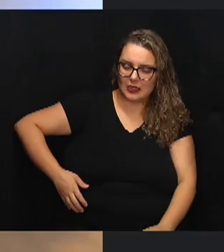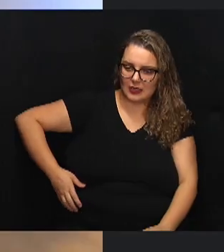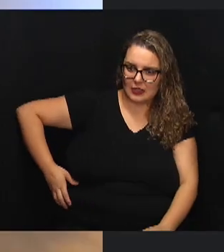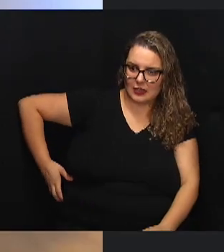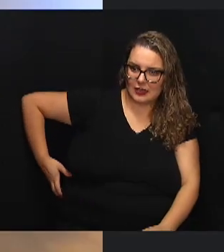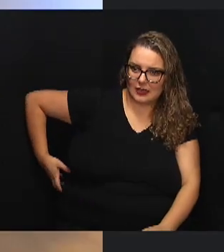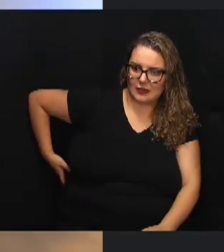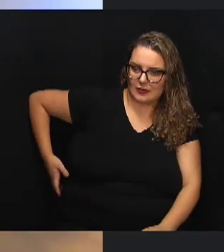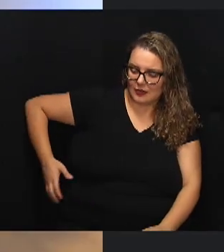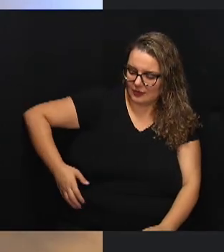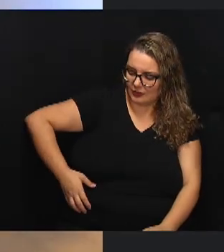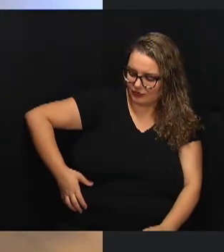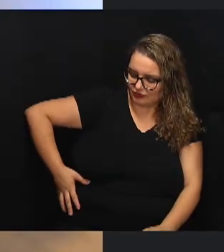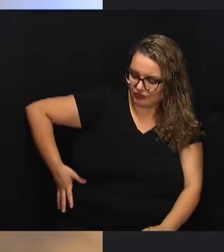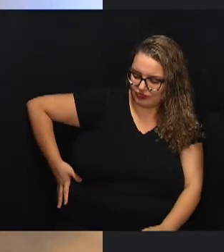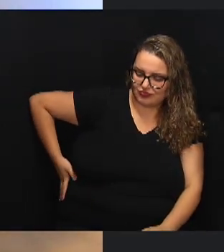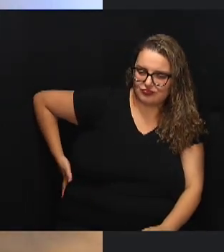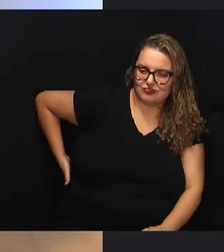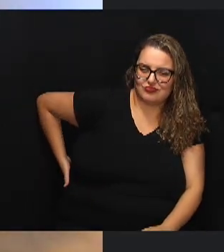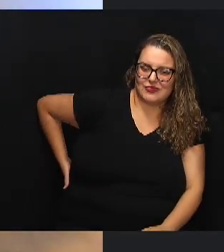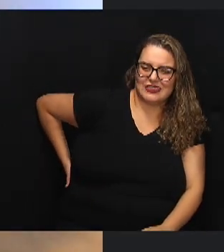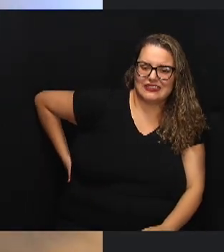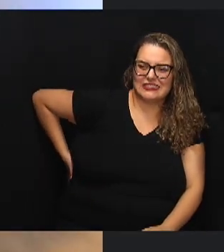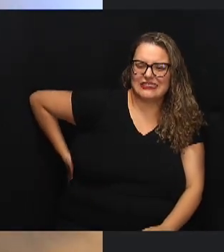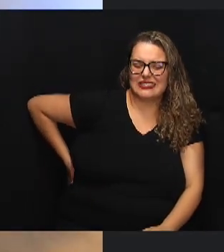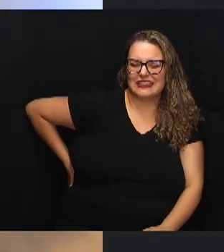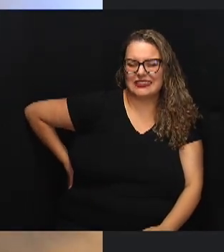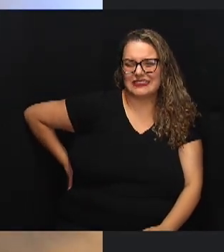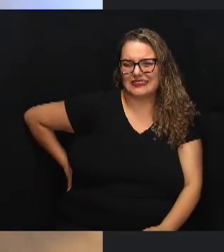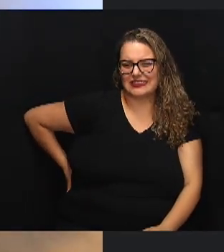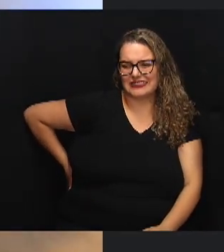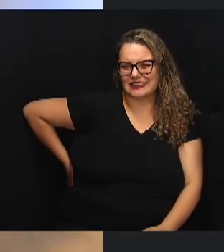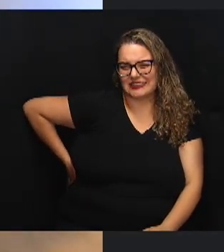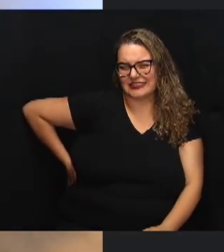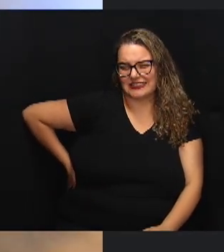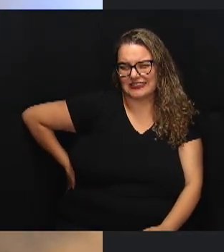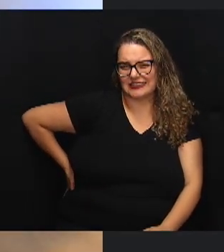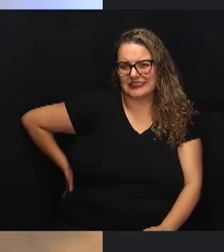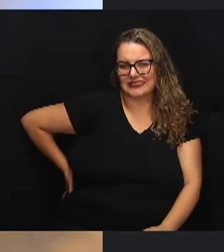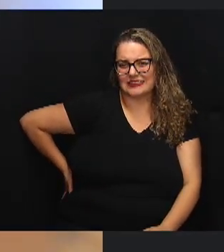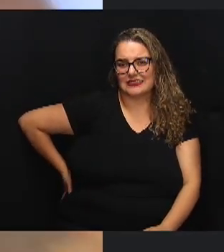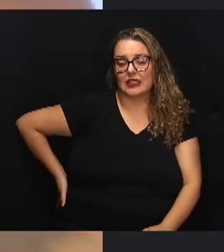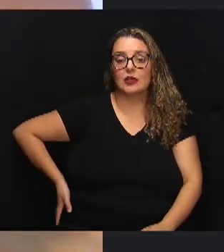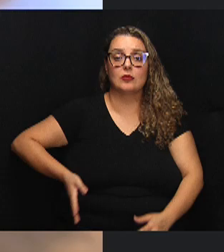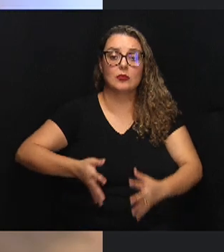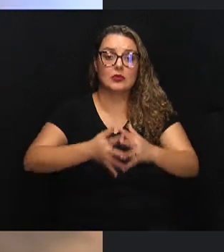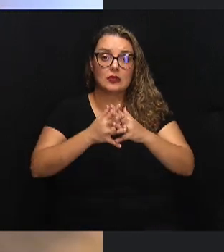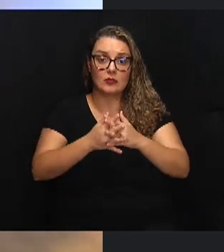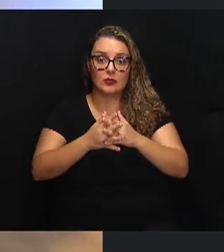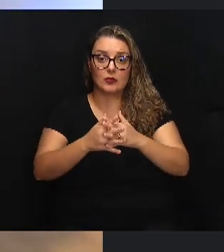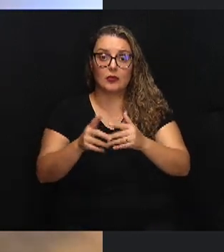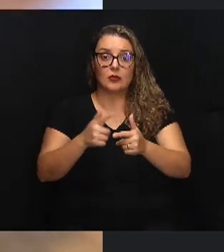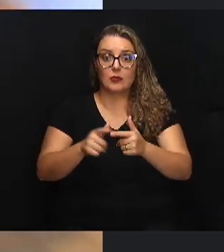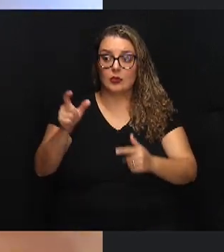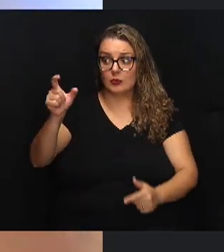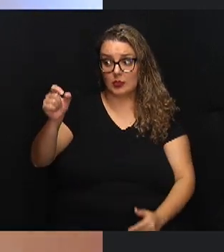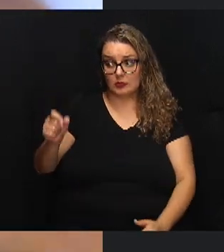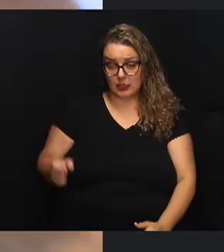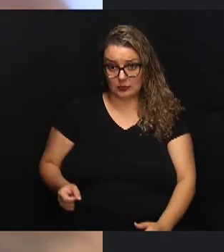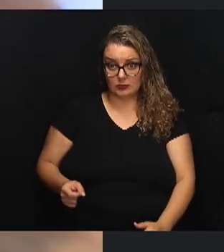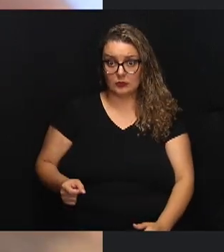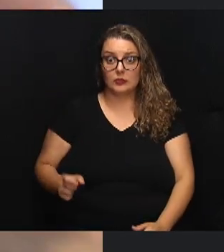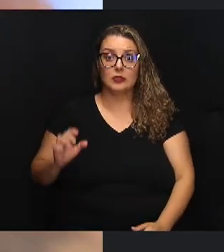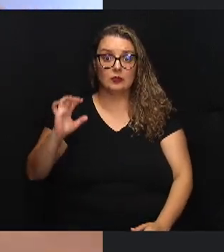fala. Essa dor vai lá para trás e aí pode ser confundido, por exemplo, com um problema de coluna. Então, acontece muito